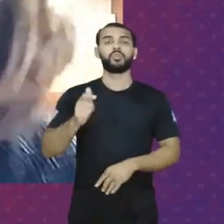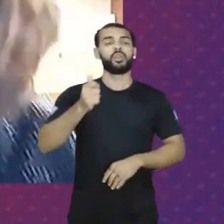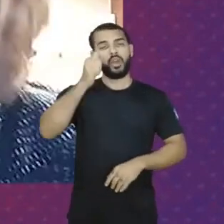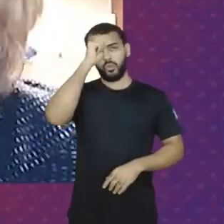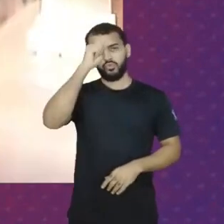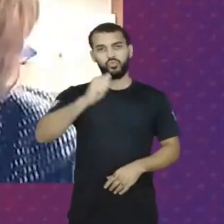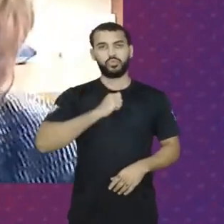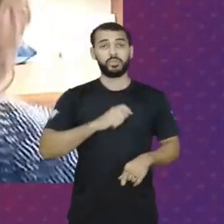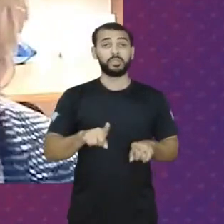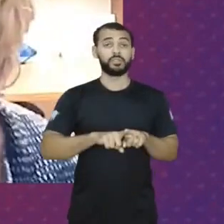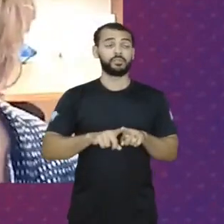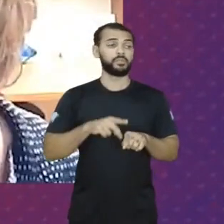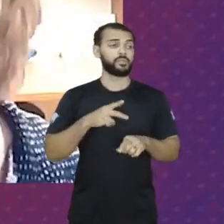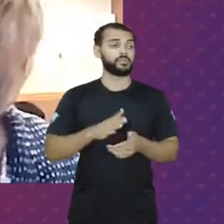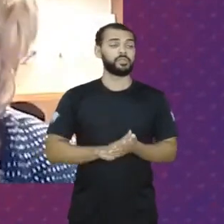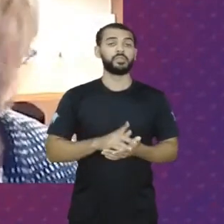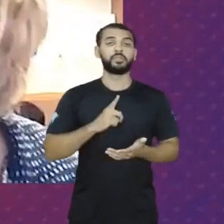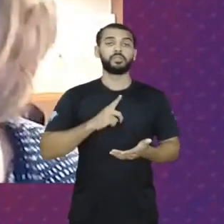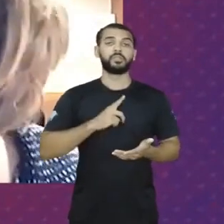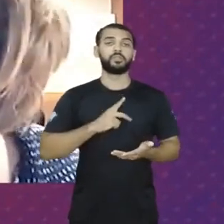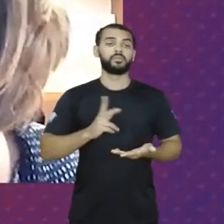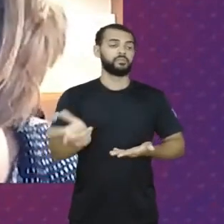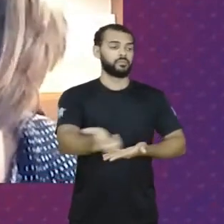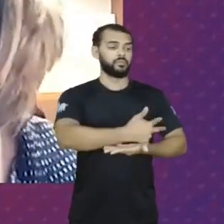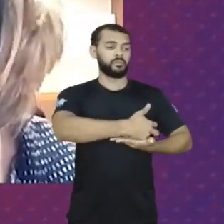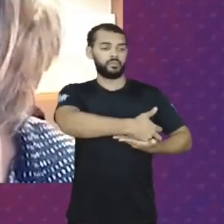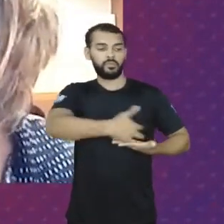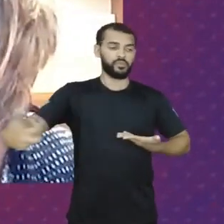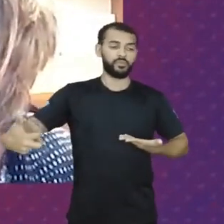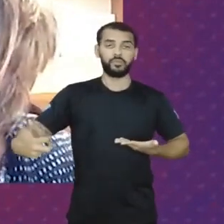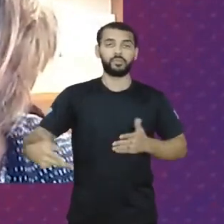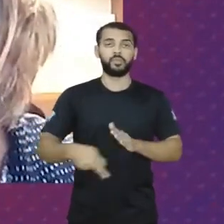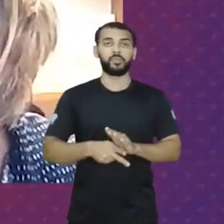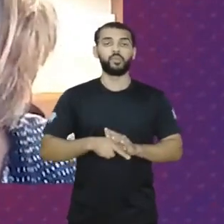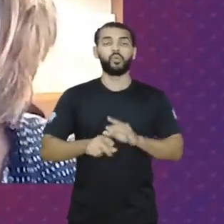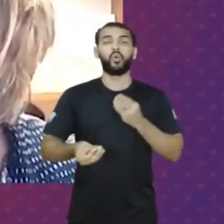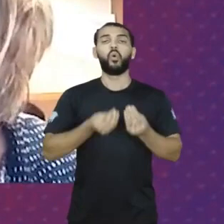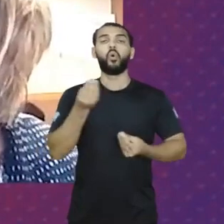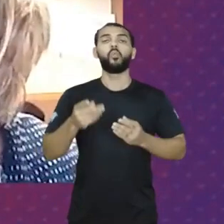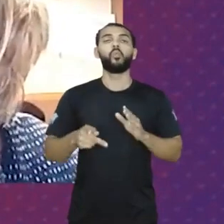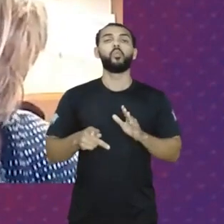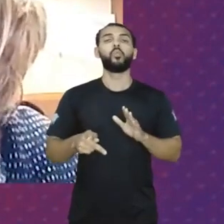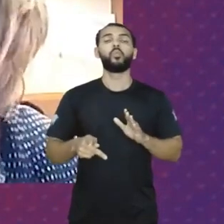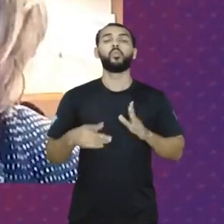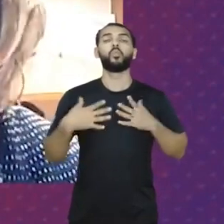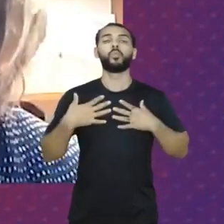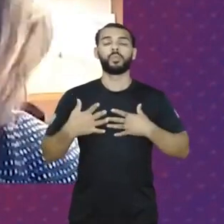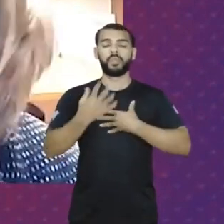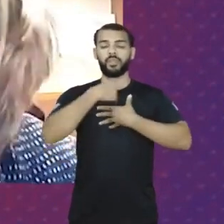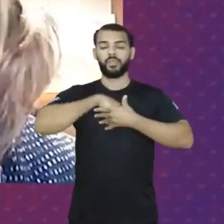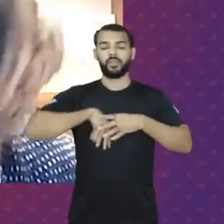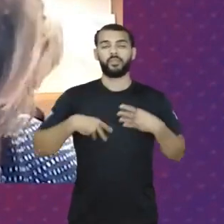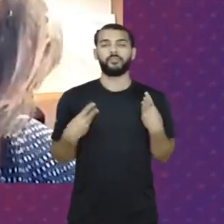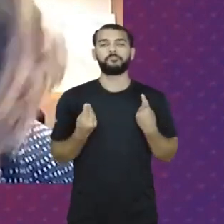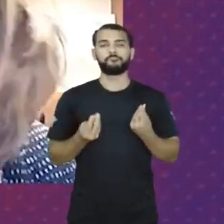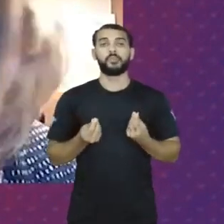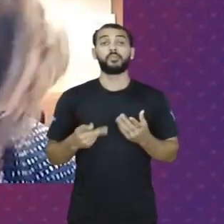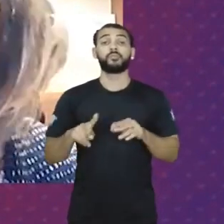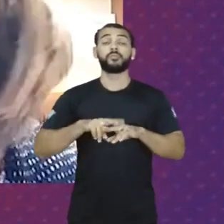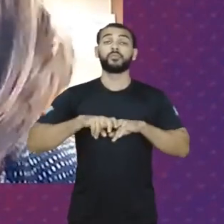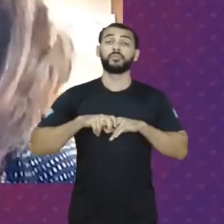corpos sejam arrancados da sua própria essência. Então, portanto, eu diria que o movimento sindical tem uma